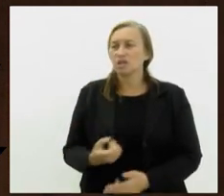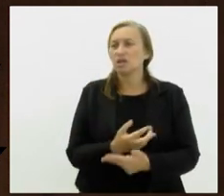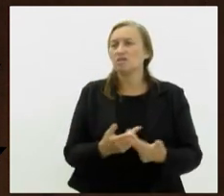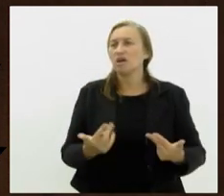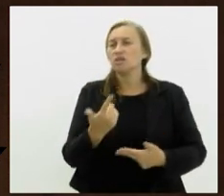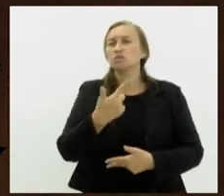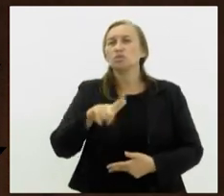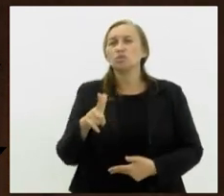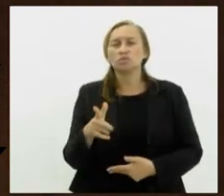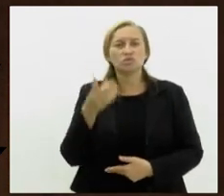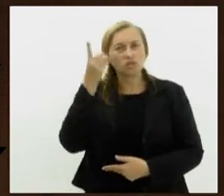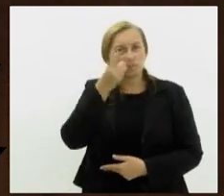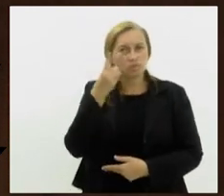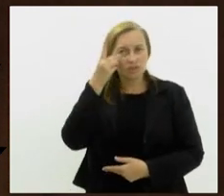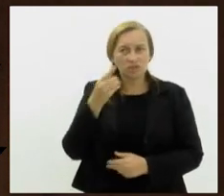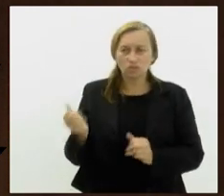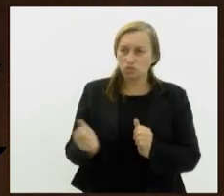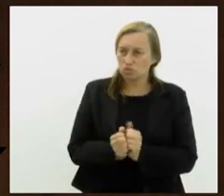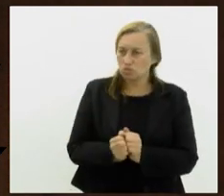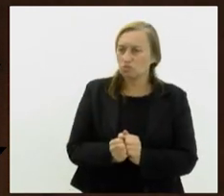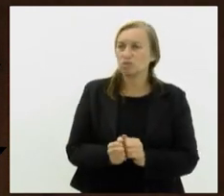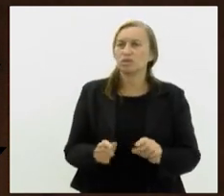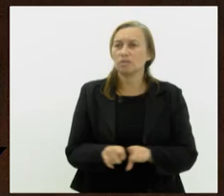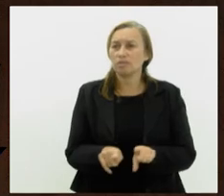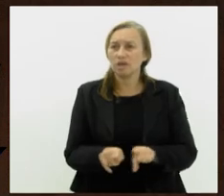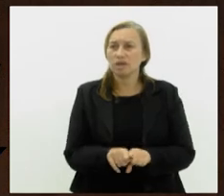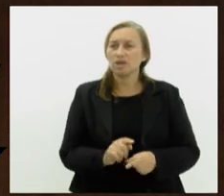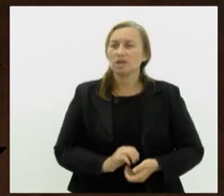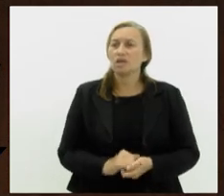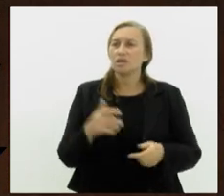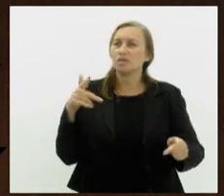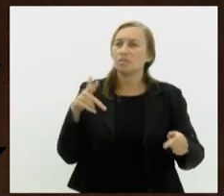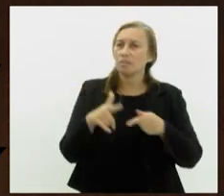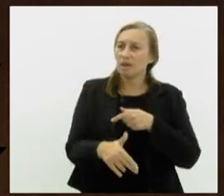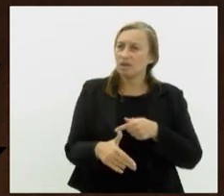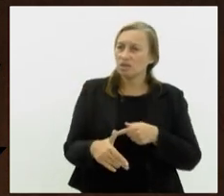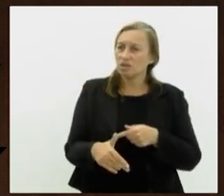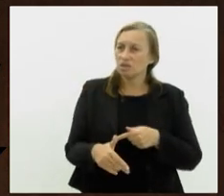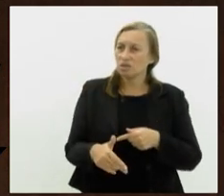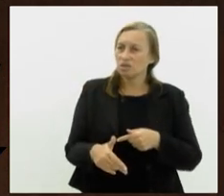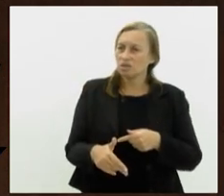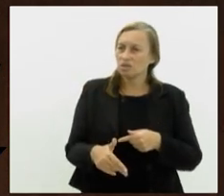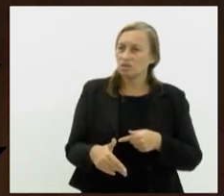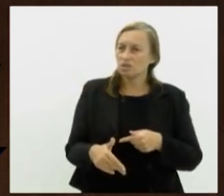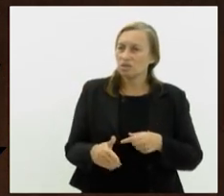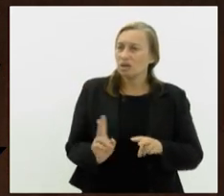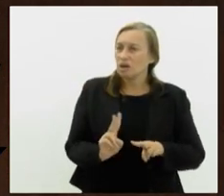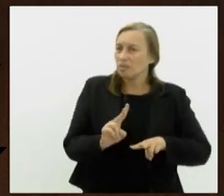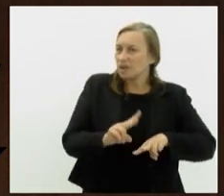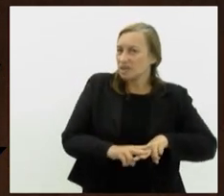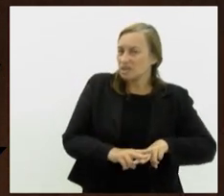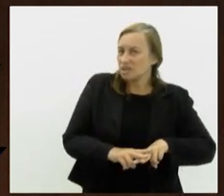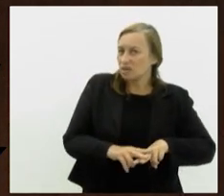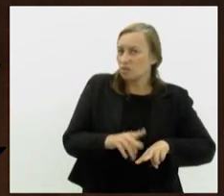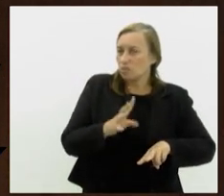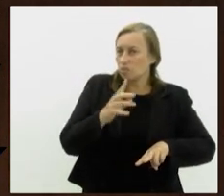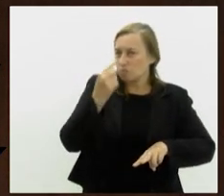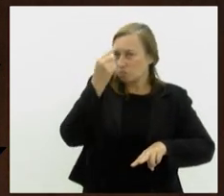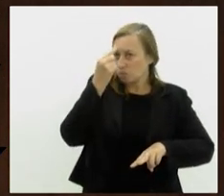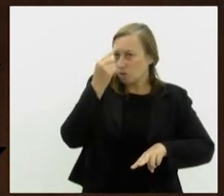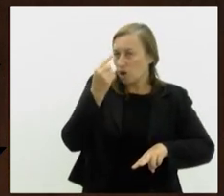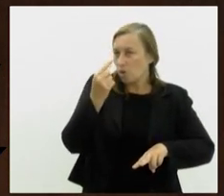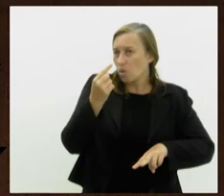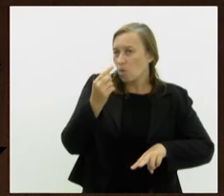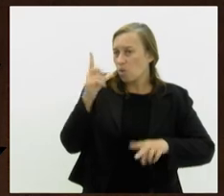outras deputadas e deputados aqui presentes, que impede a prisão pelo Reles Reconhecimento Fotográfico.